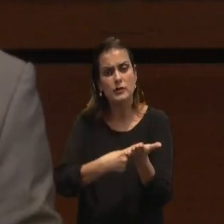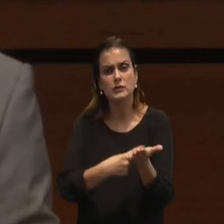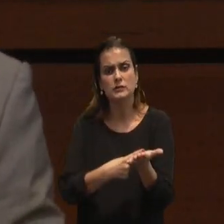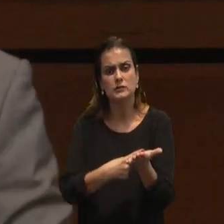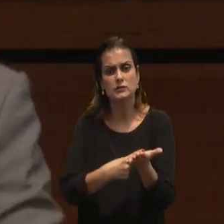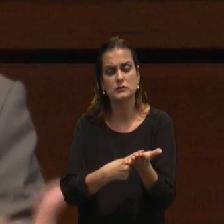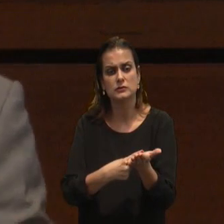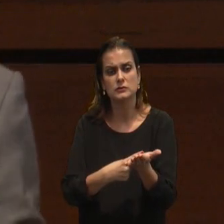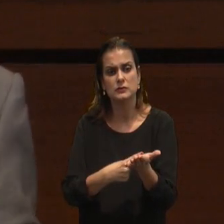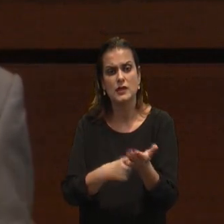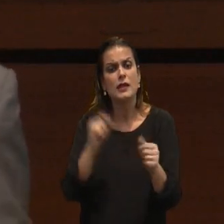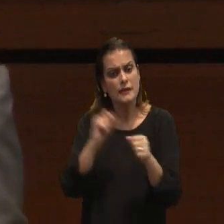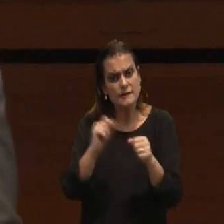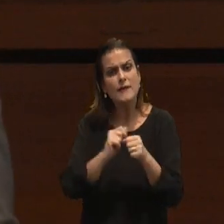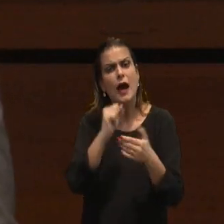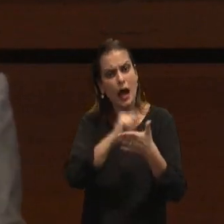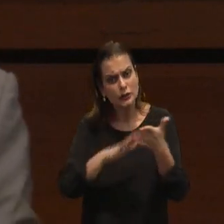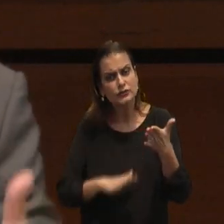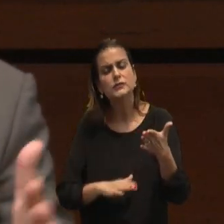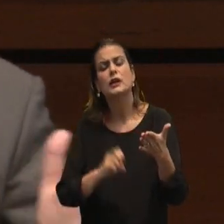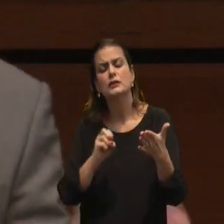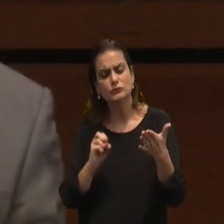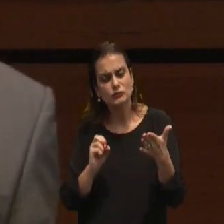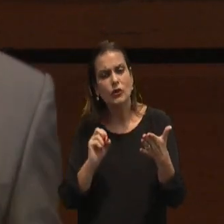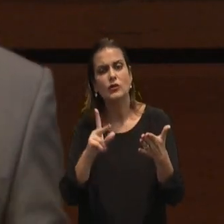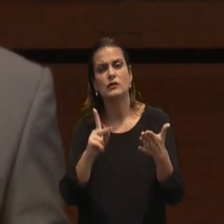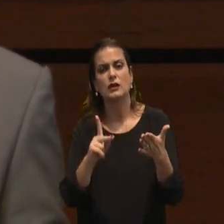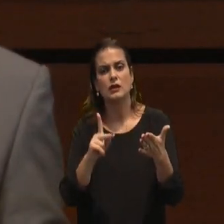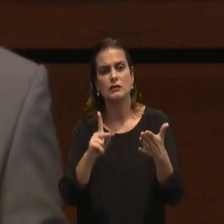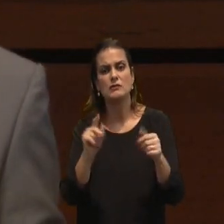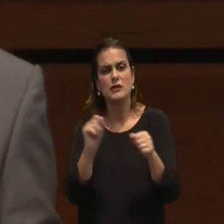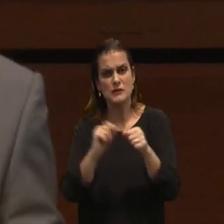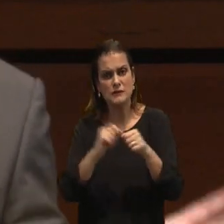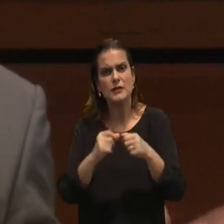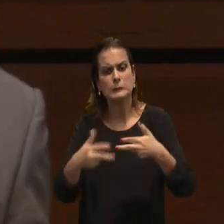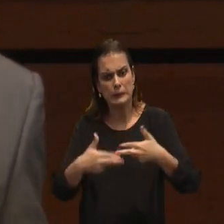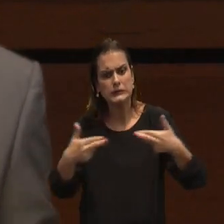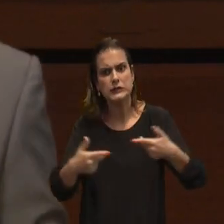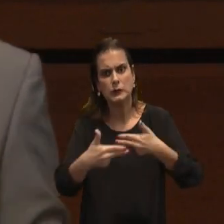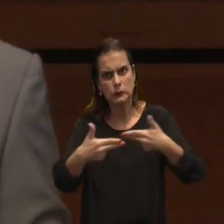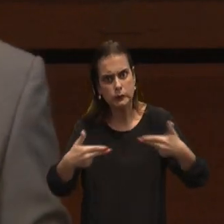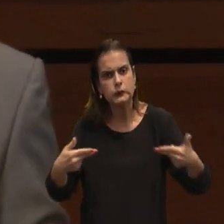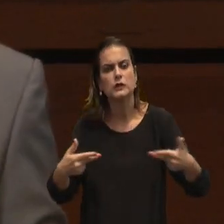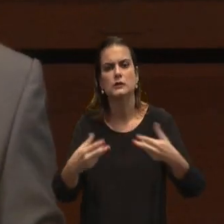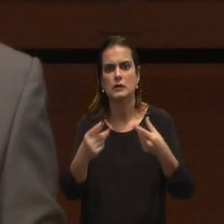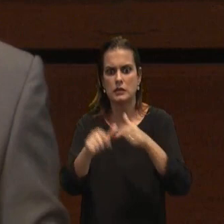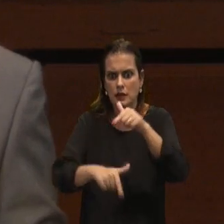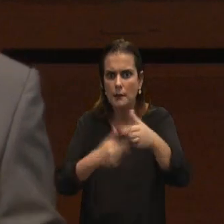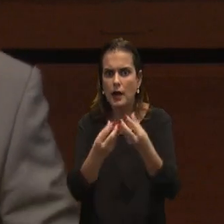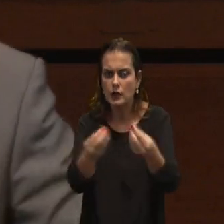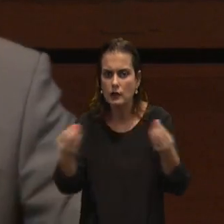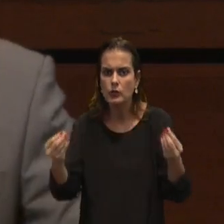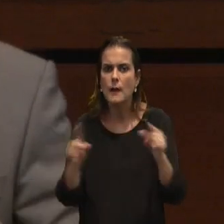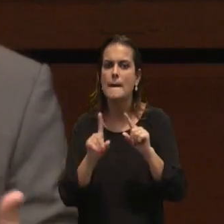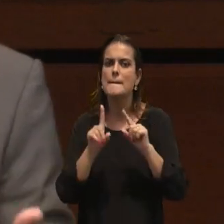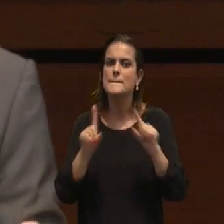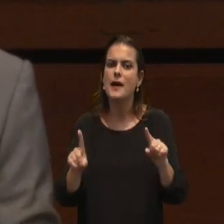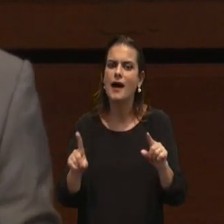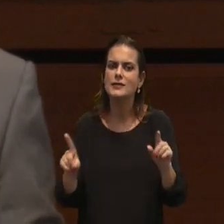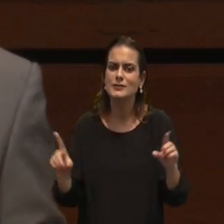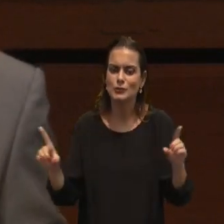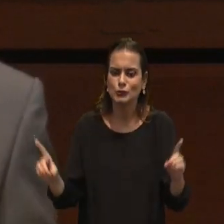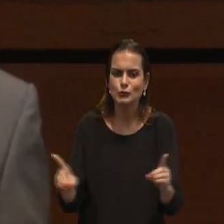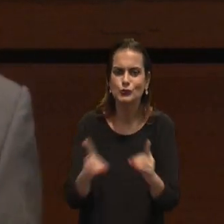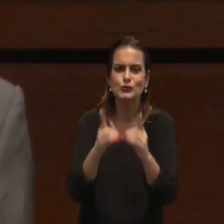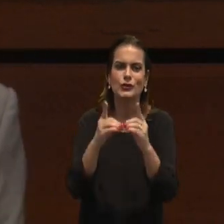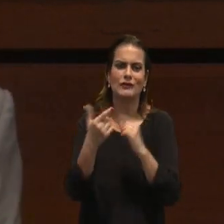está realizando as suas atividades, ou que não esteja produzindo o seu material, porque ele está produzindo o material, mas a presença,